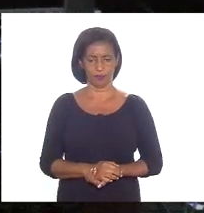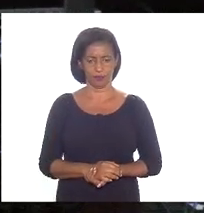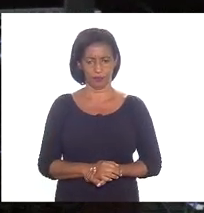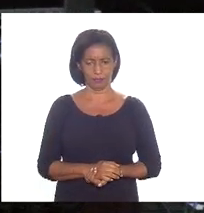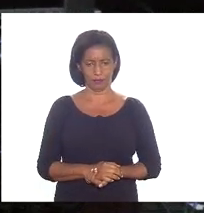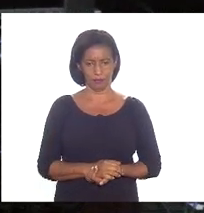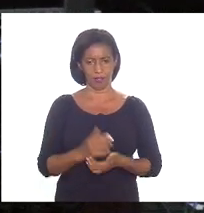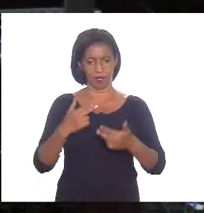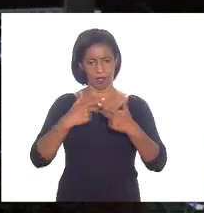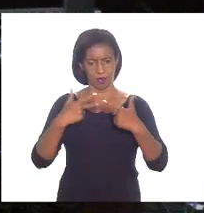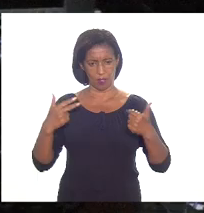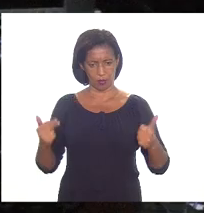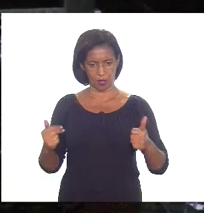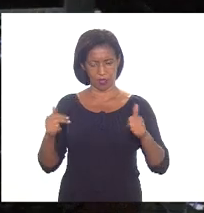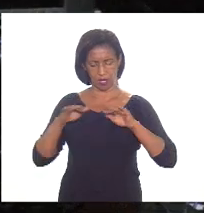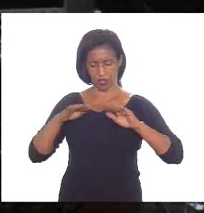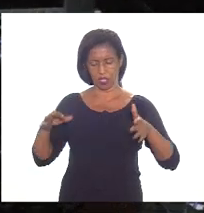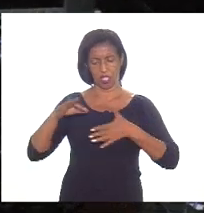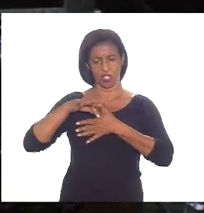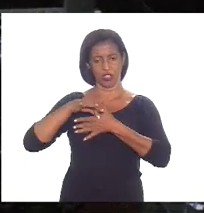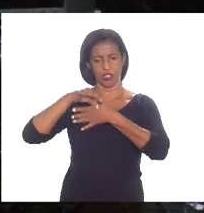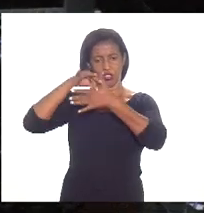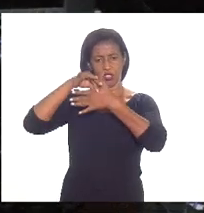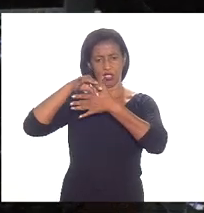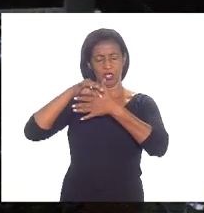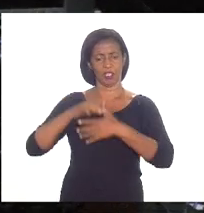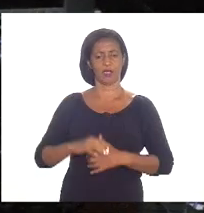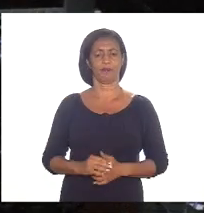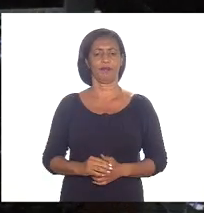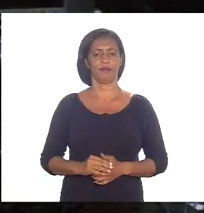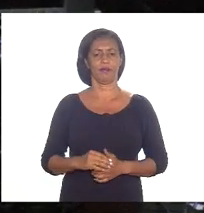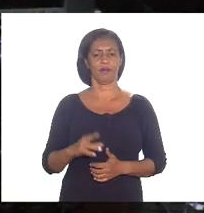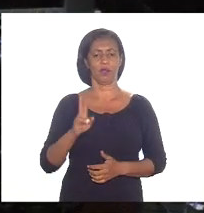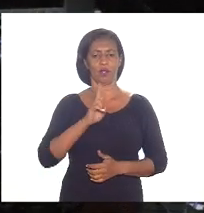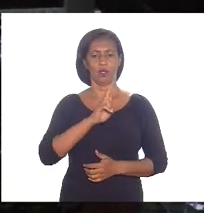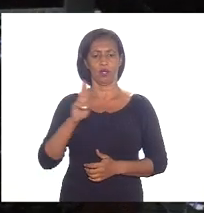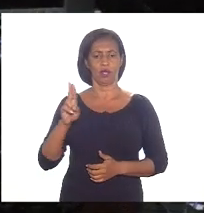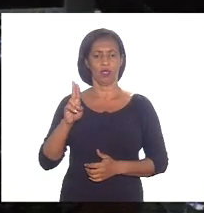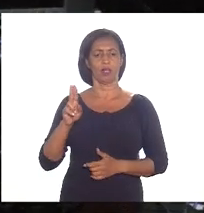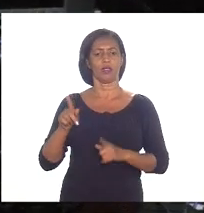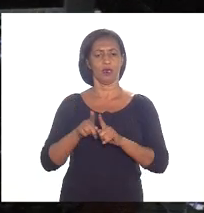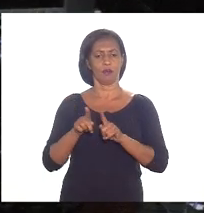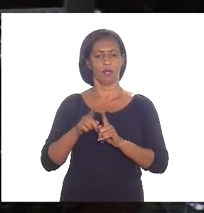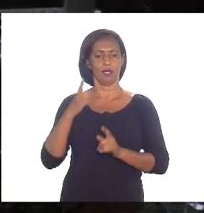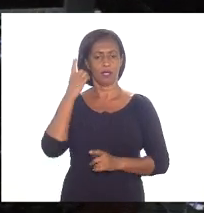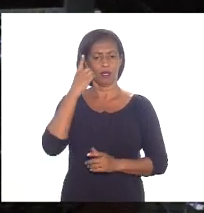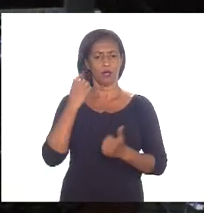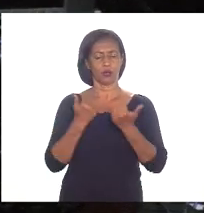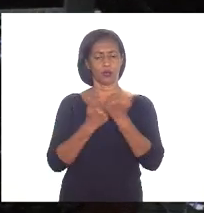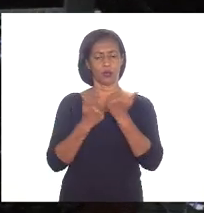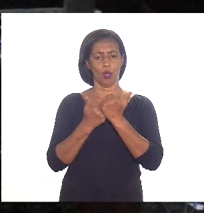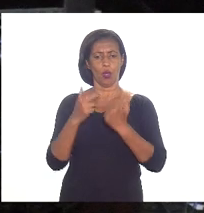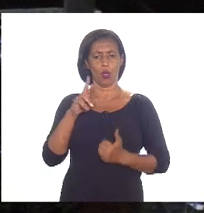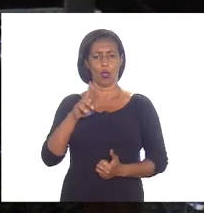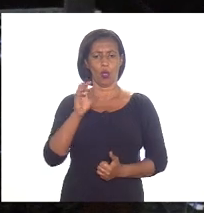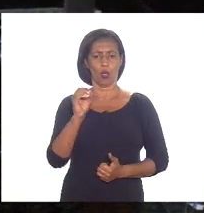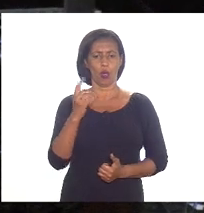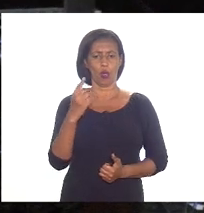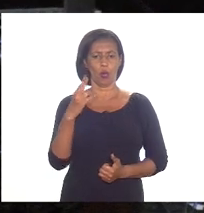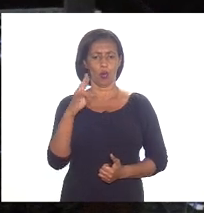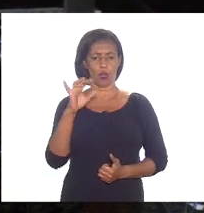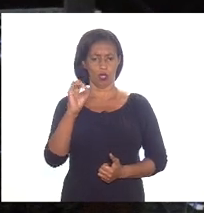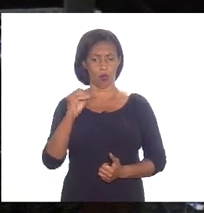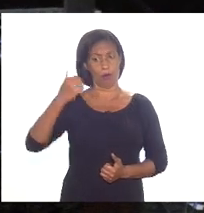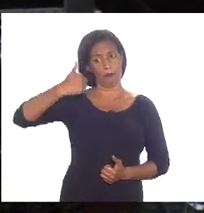Na qualidade de líder da bancada de solidariedade, sirvo de presente a fim de indicar meu nome para corregedor substituto, deputado Rodrigo Bacelar. Primeiro nome,